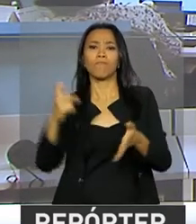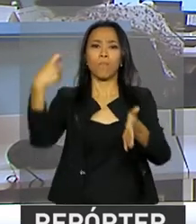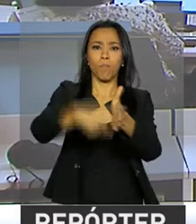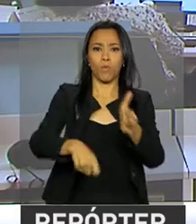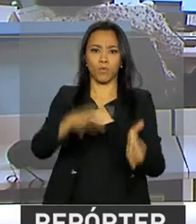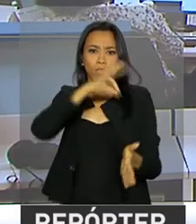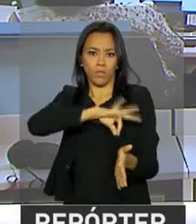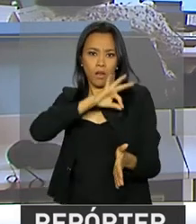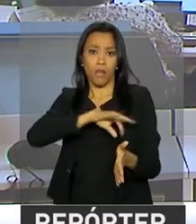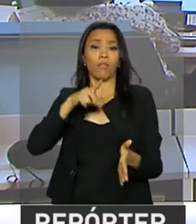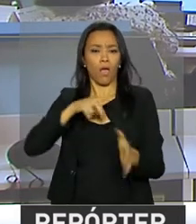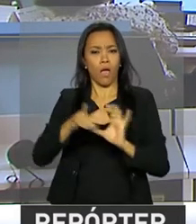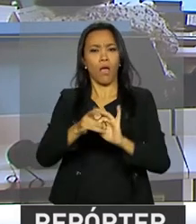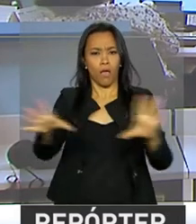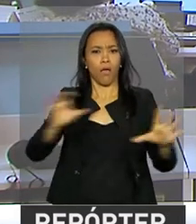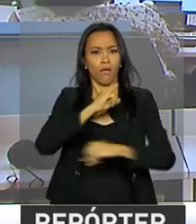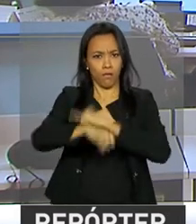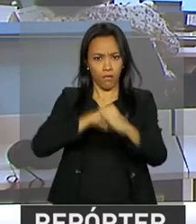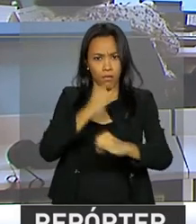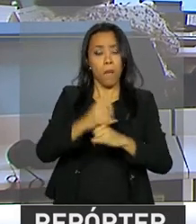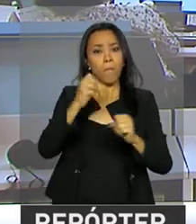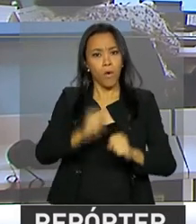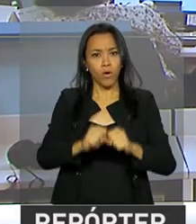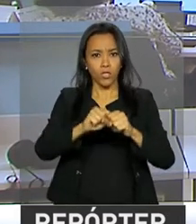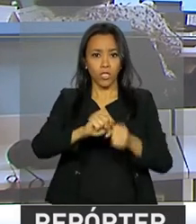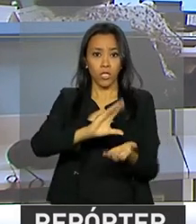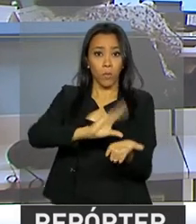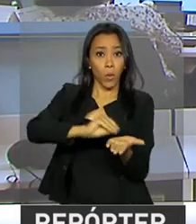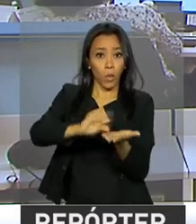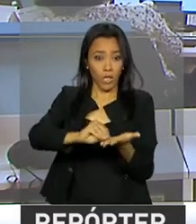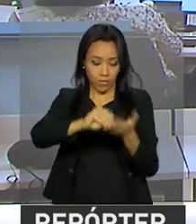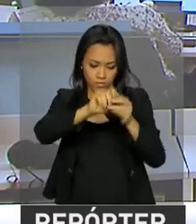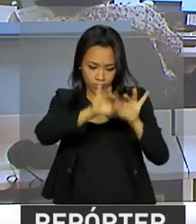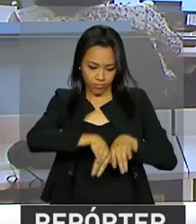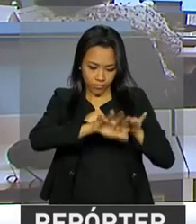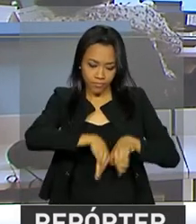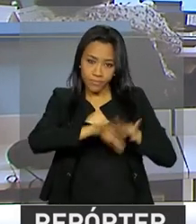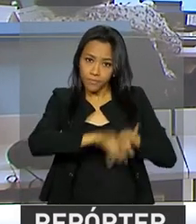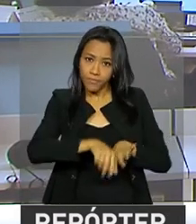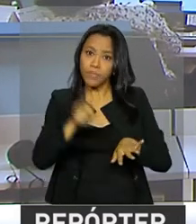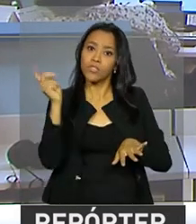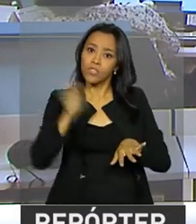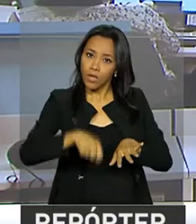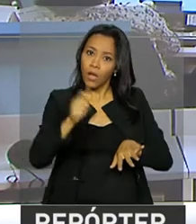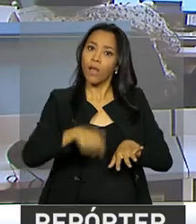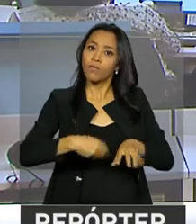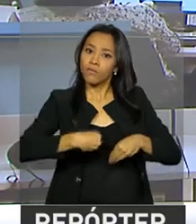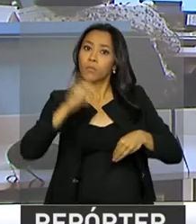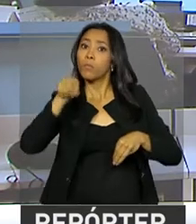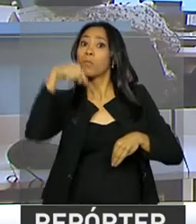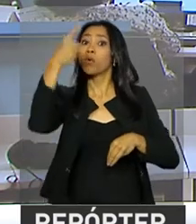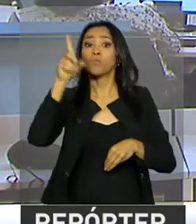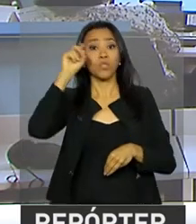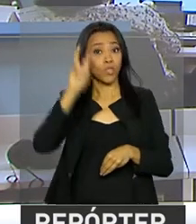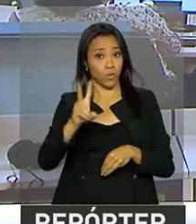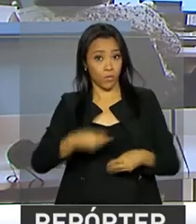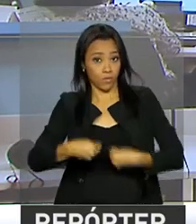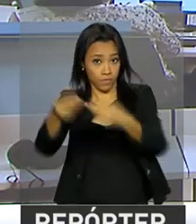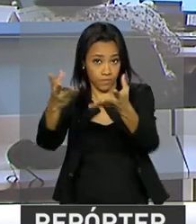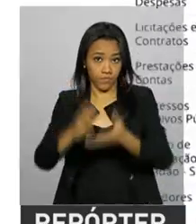O contribuinte pode baixar o programa e preencher o documento. O envio começa a ser feito no próximo dia 2.